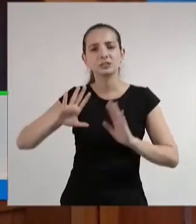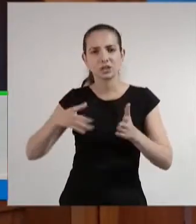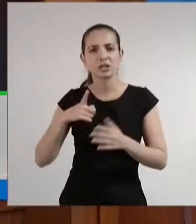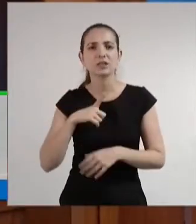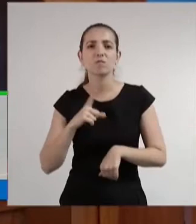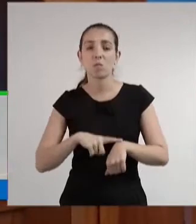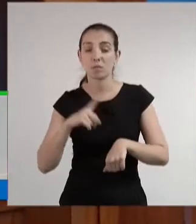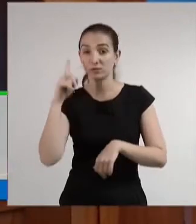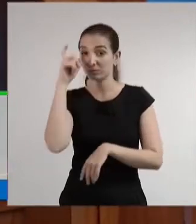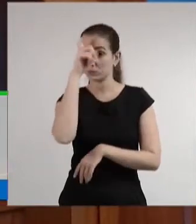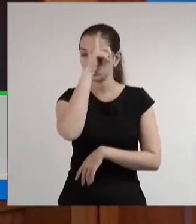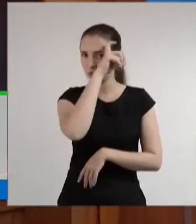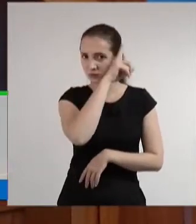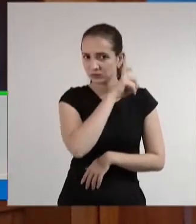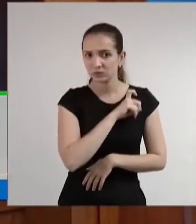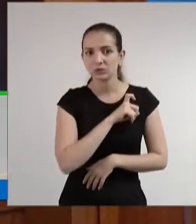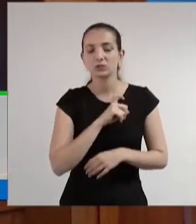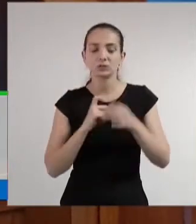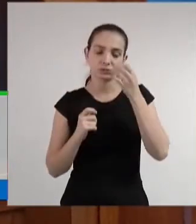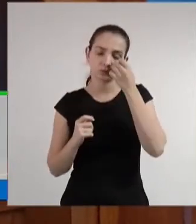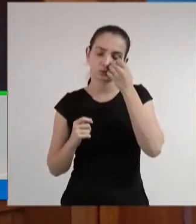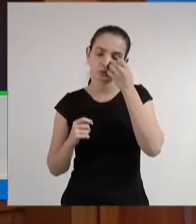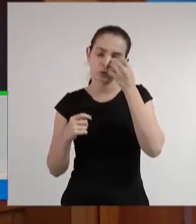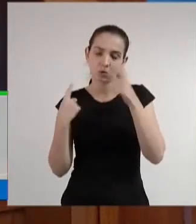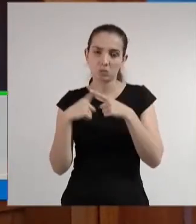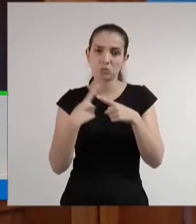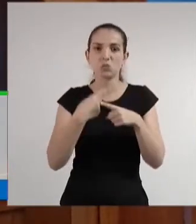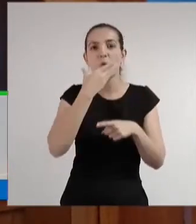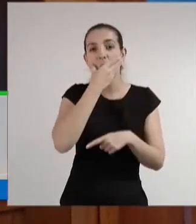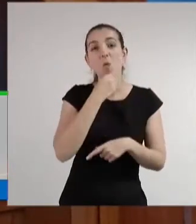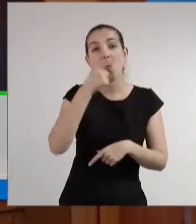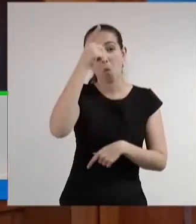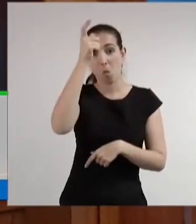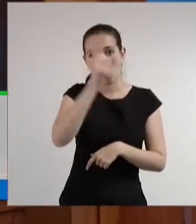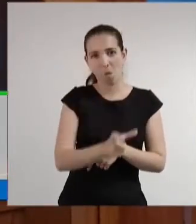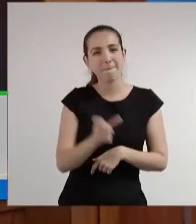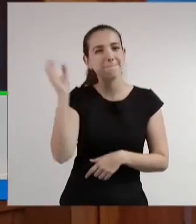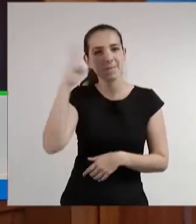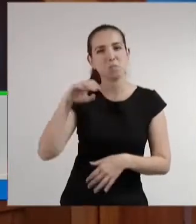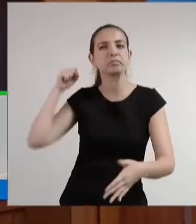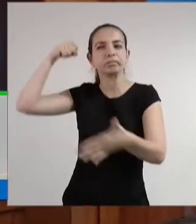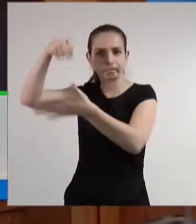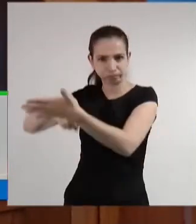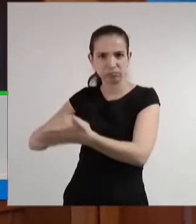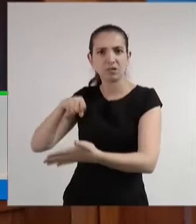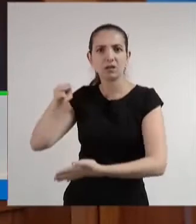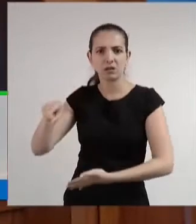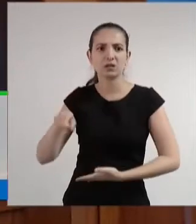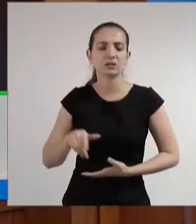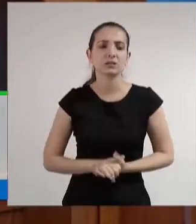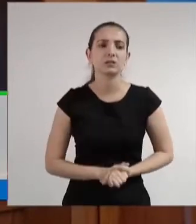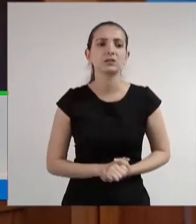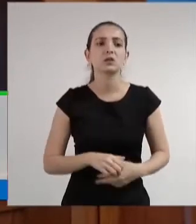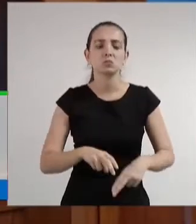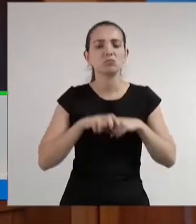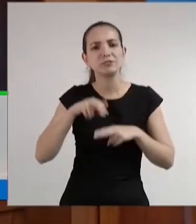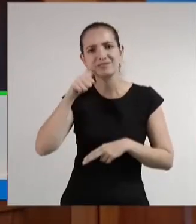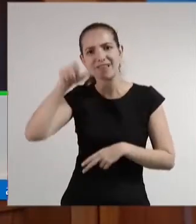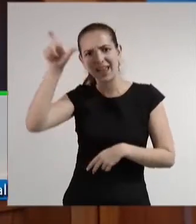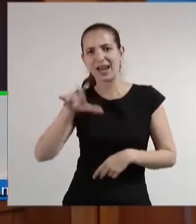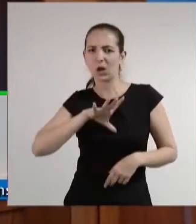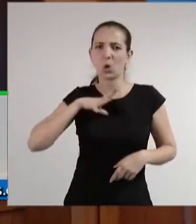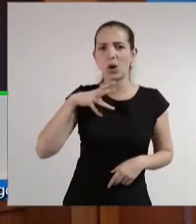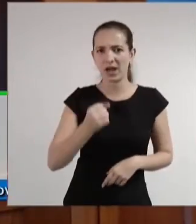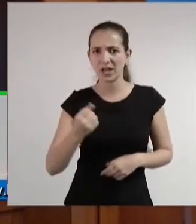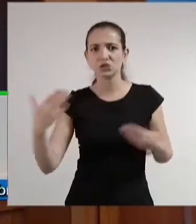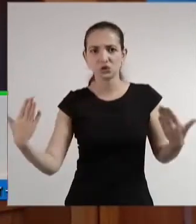muito difícil com seu agressor e que ela, com muita coragem, vem aqui hoje falar deste relato,